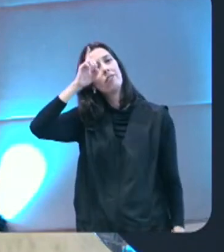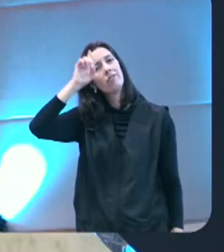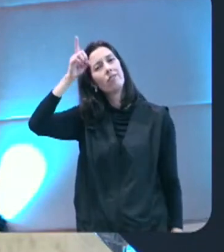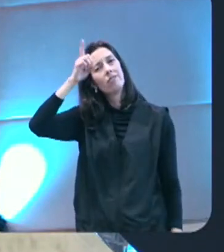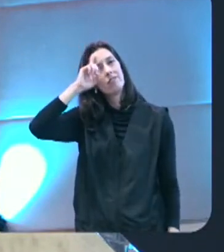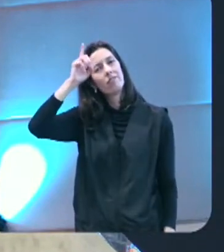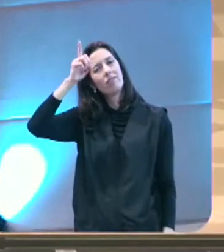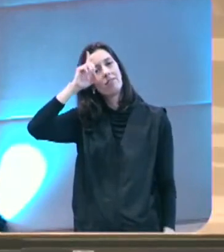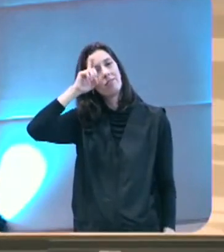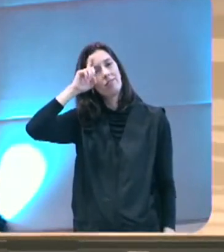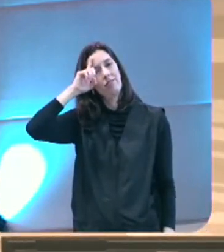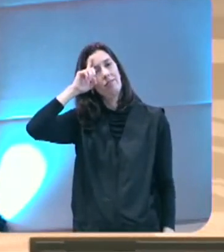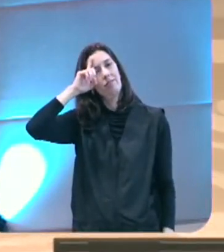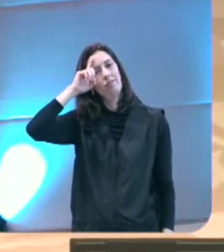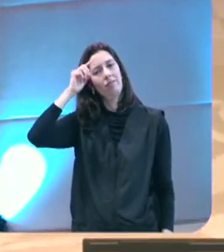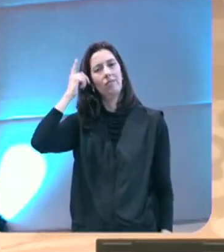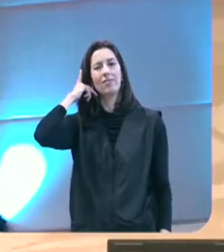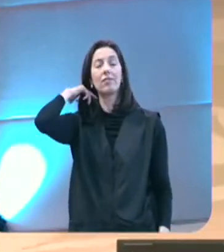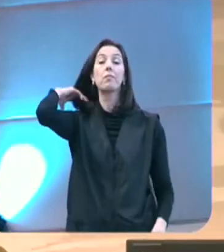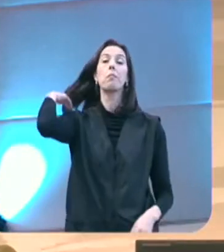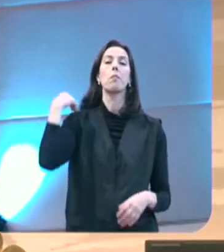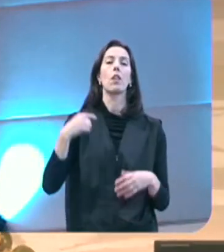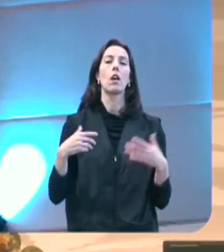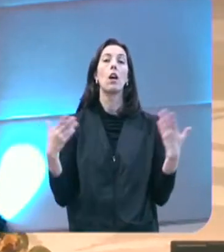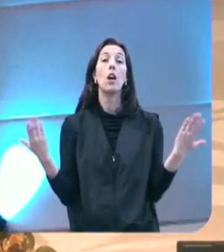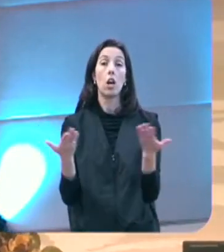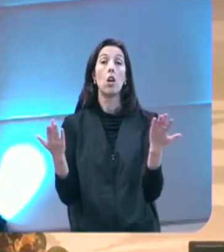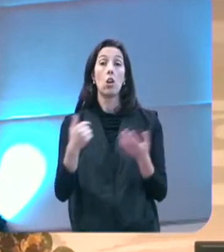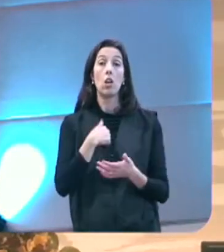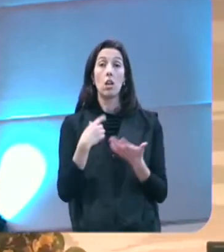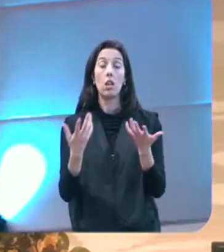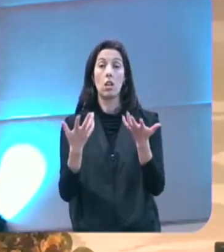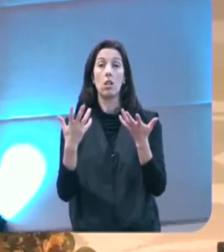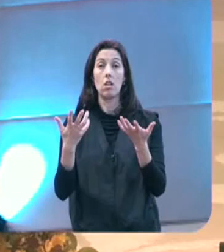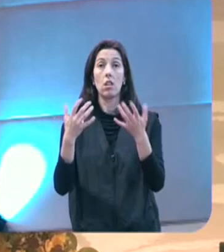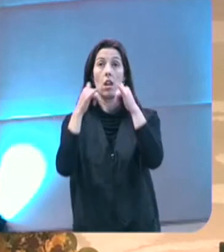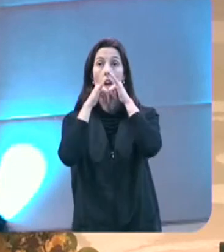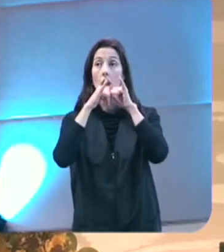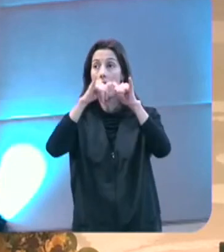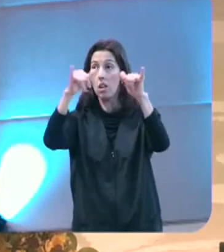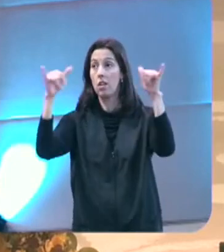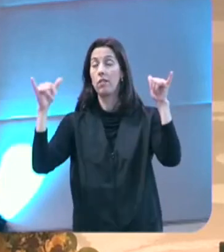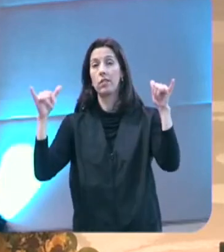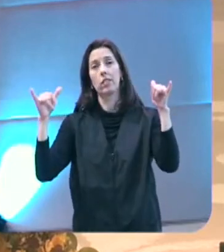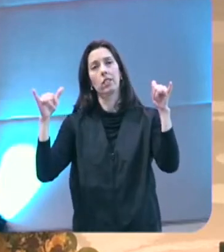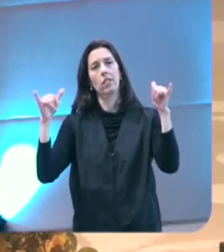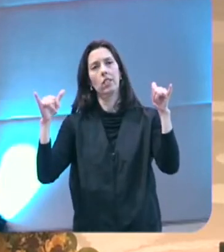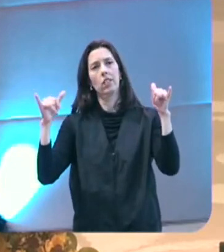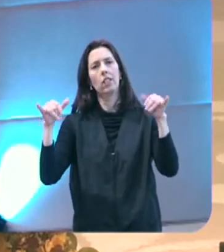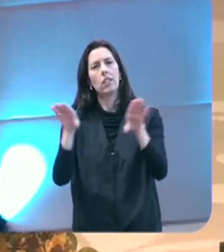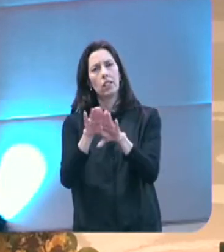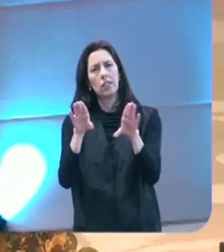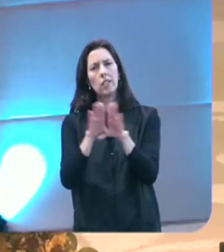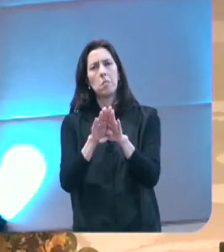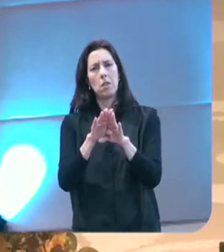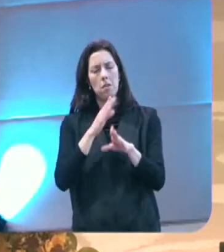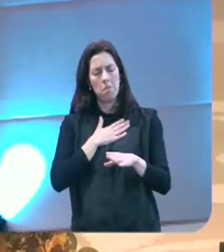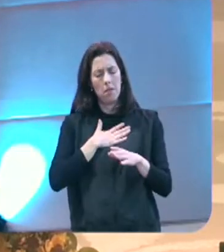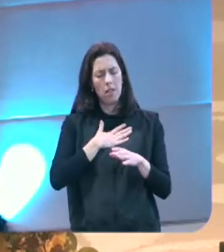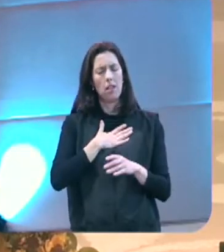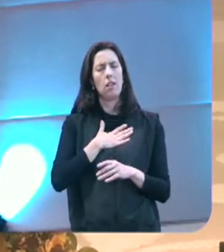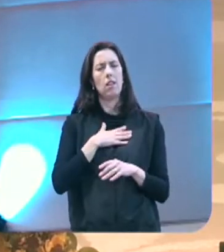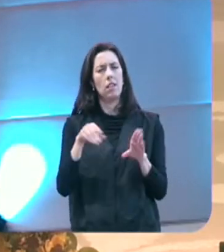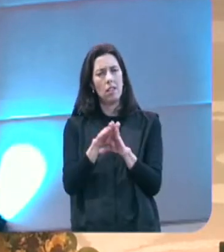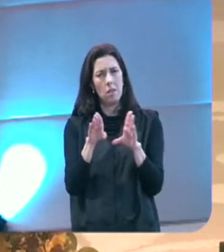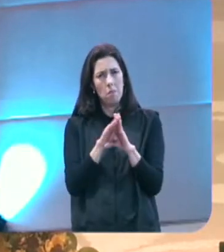Por isso eu quero desafiar a si aquilo que eu procuro desafiar-me a mim e aos meus filhos e à minha mulher todos